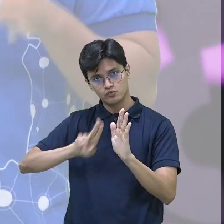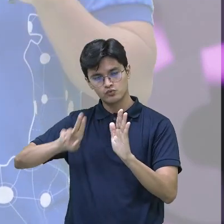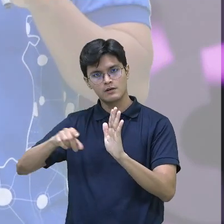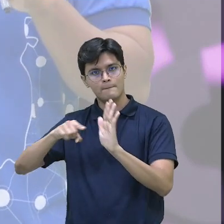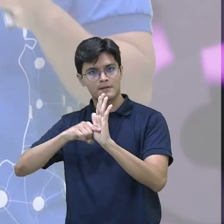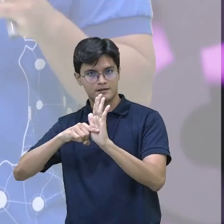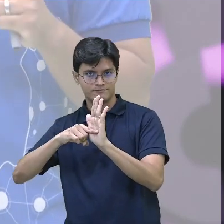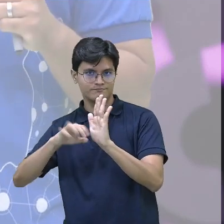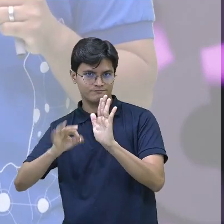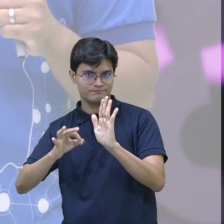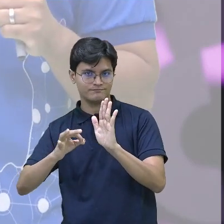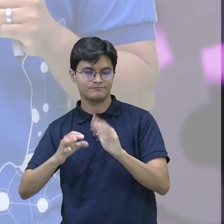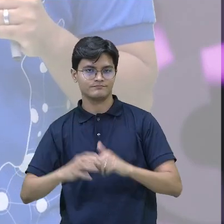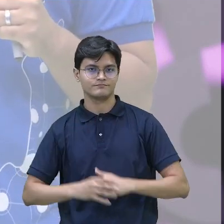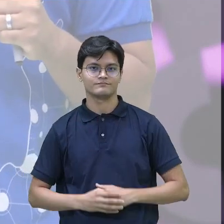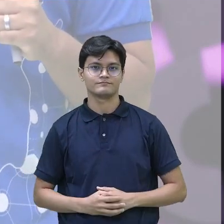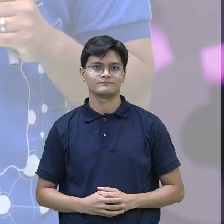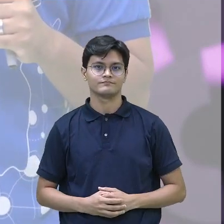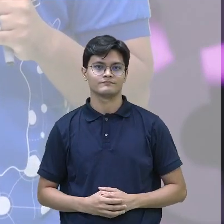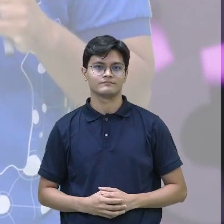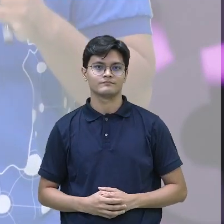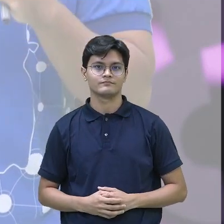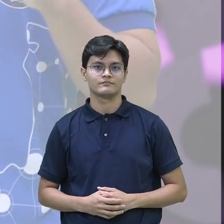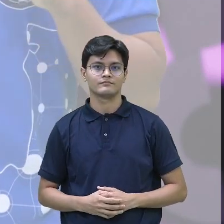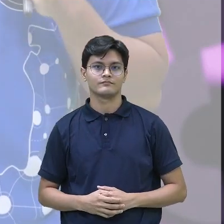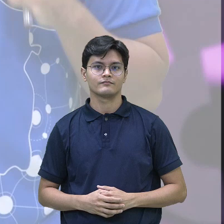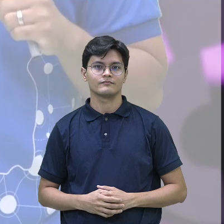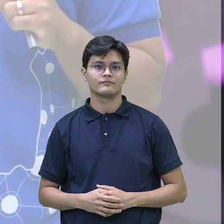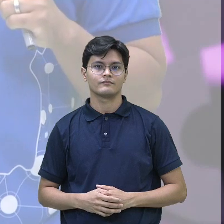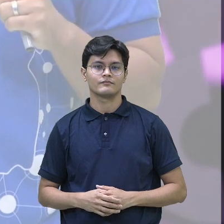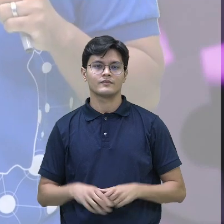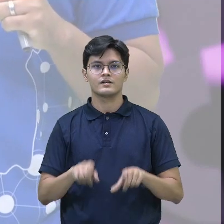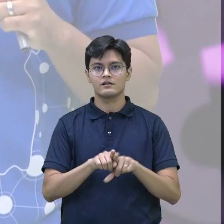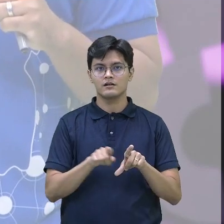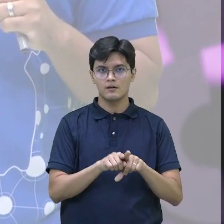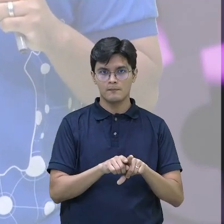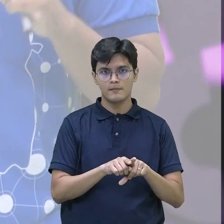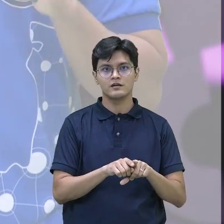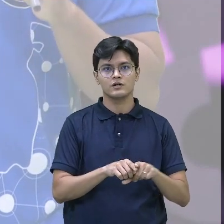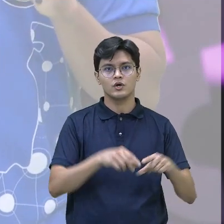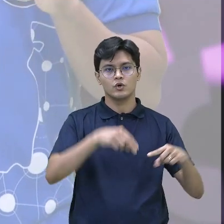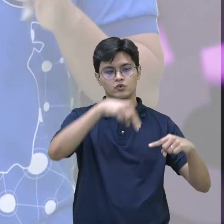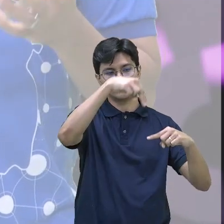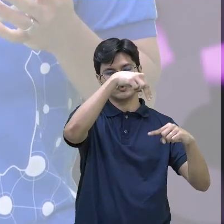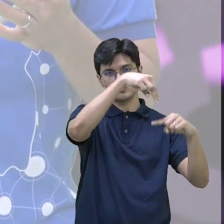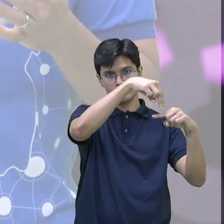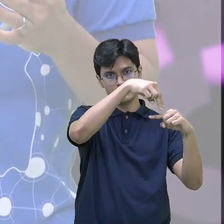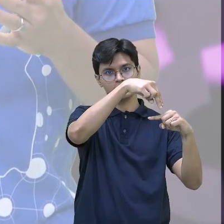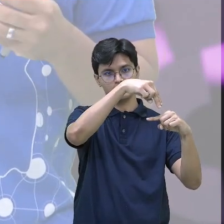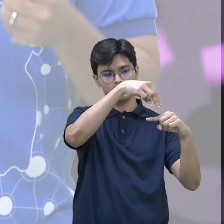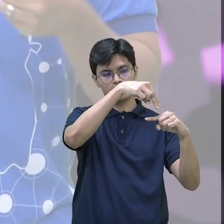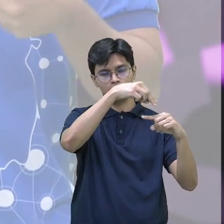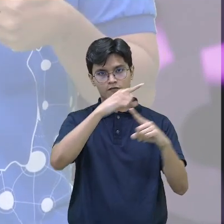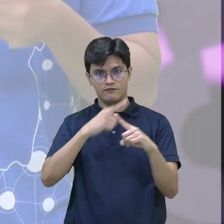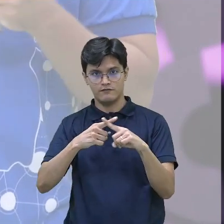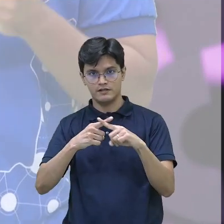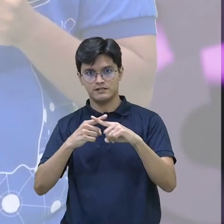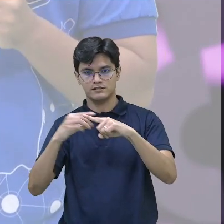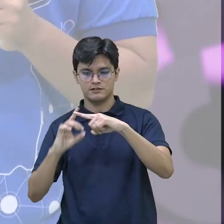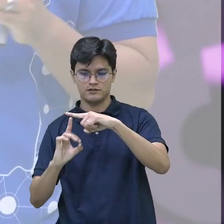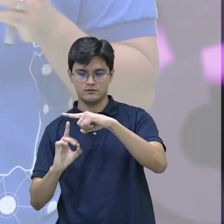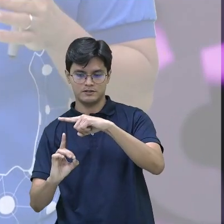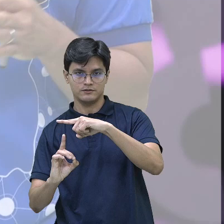subtração. Vou multiplicar o numerador da segunda com o denominador da primeira. Então, essa vai ser a regra.